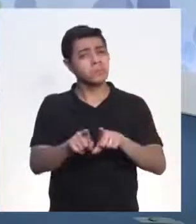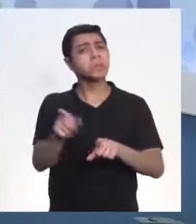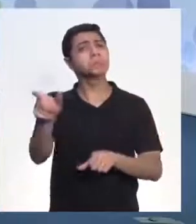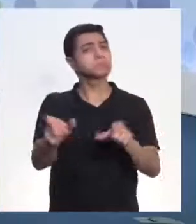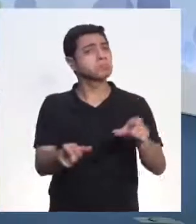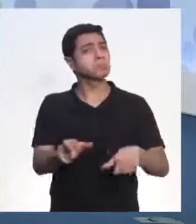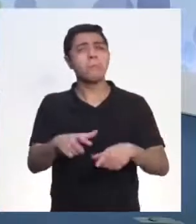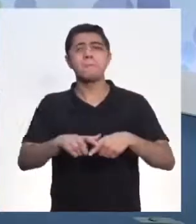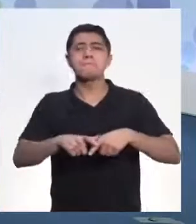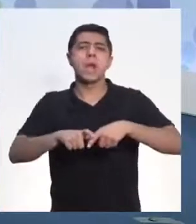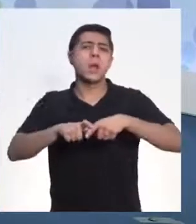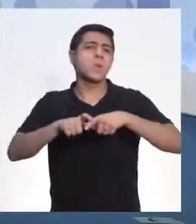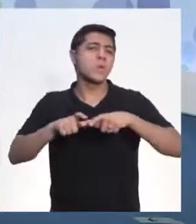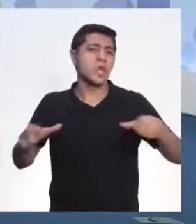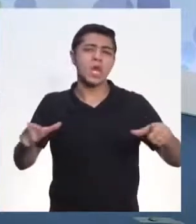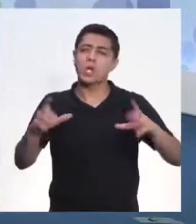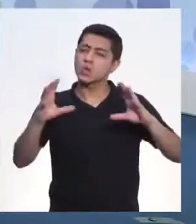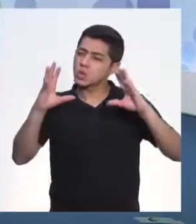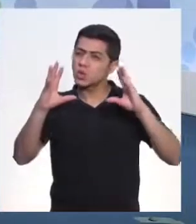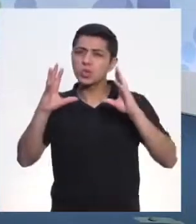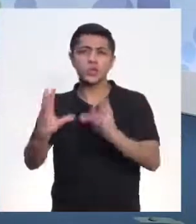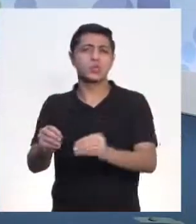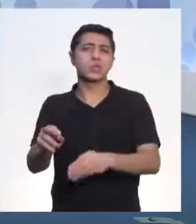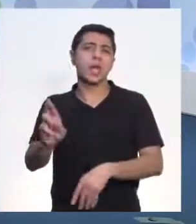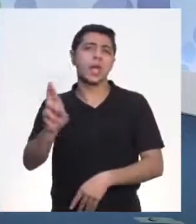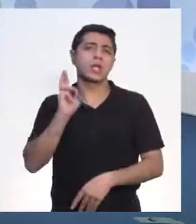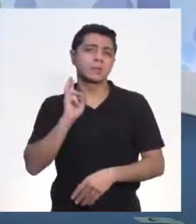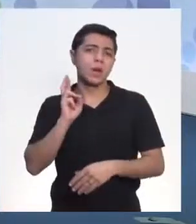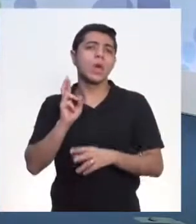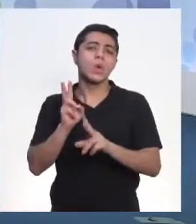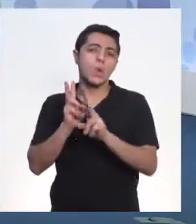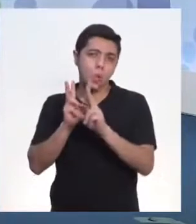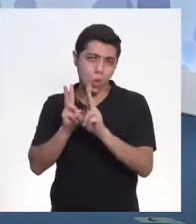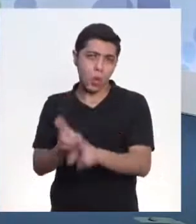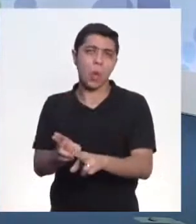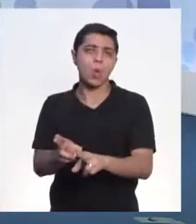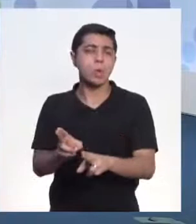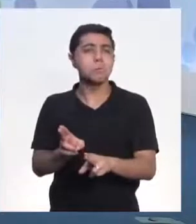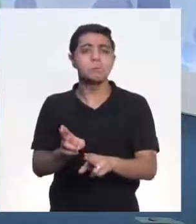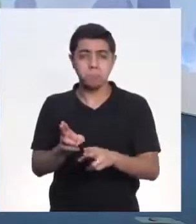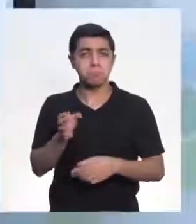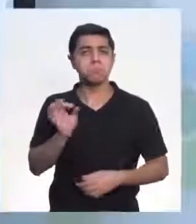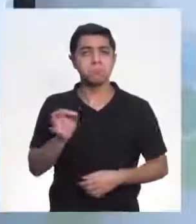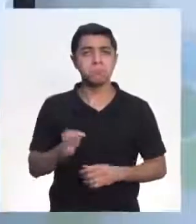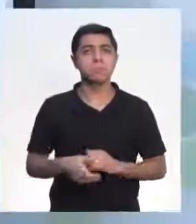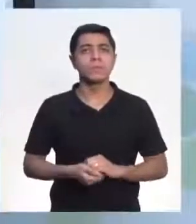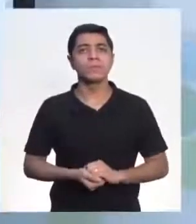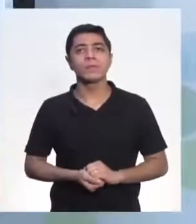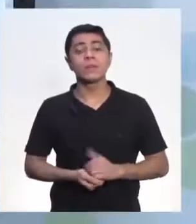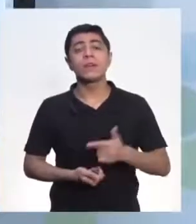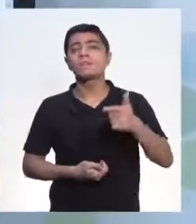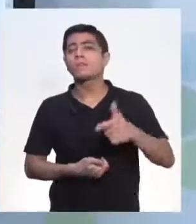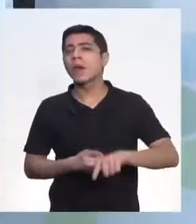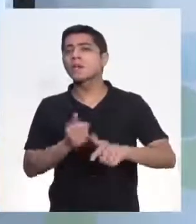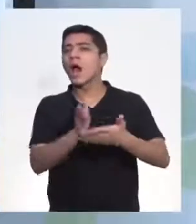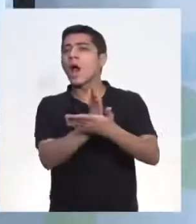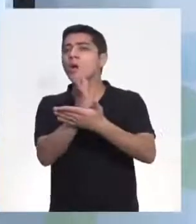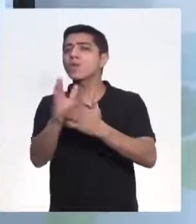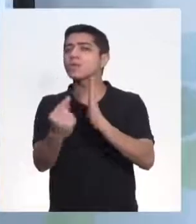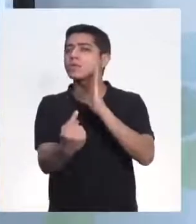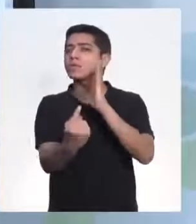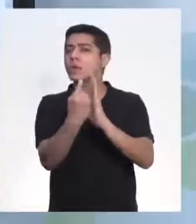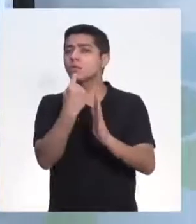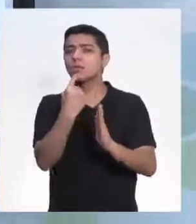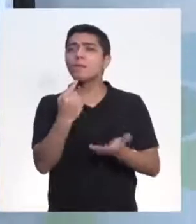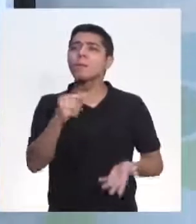maioria, acho que não teve respostas quase que diferentes relacionadas a isso, Ale. E aí perguntaram, Pro, e as